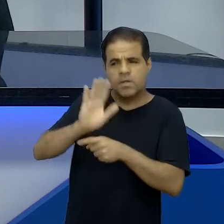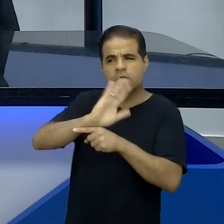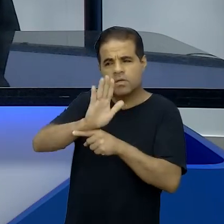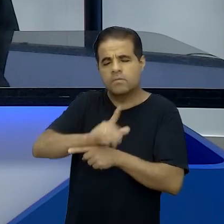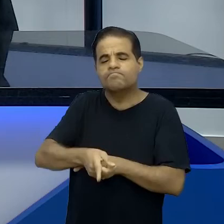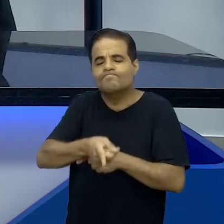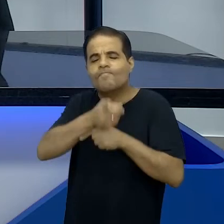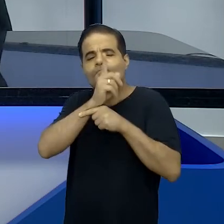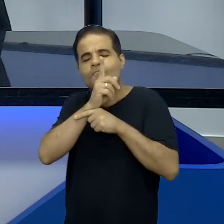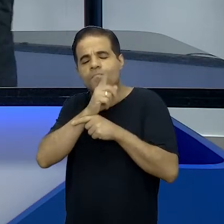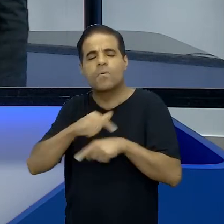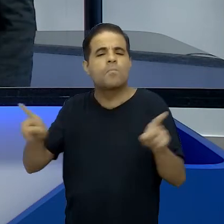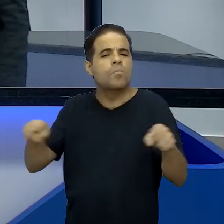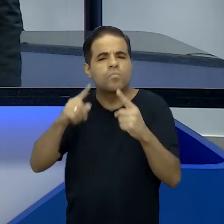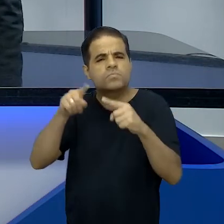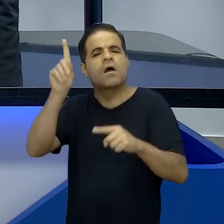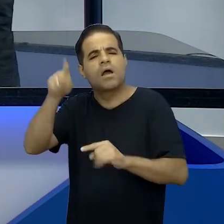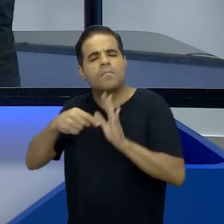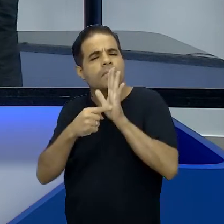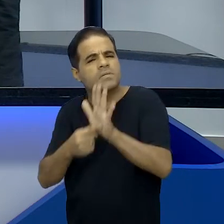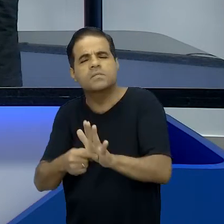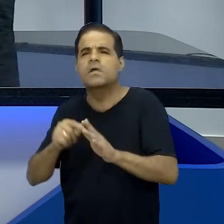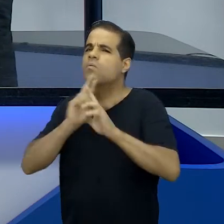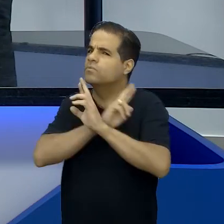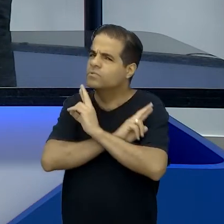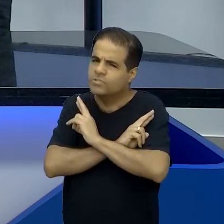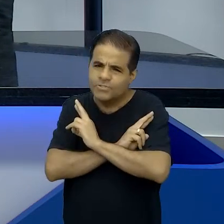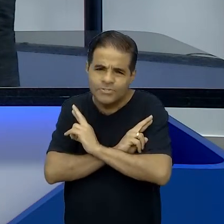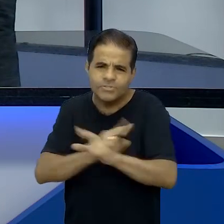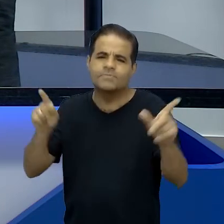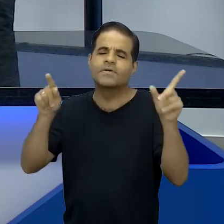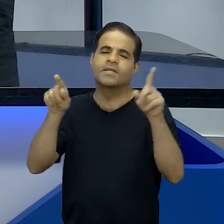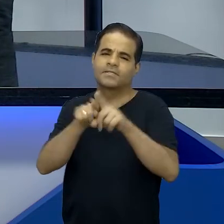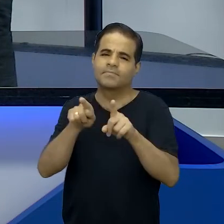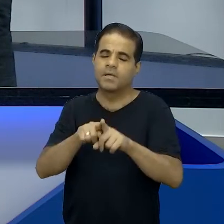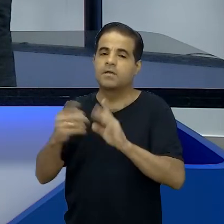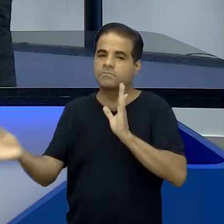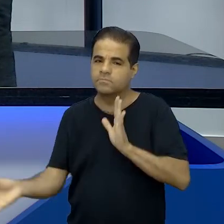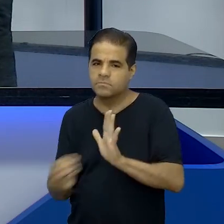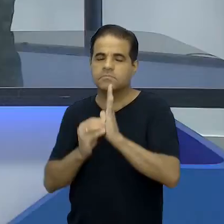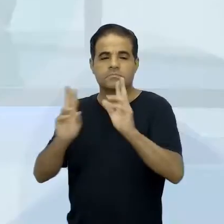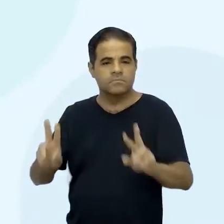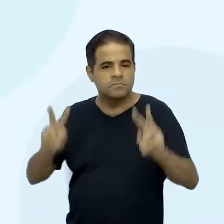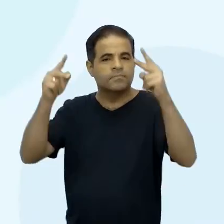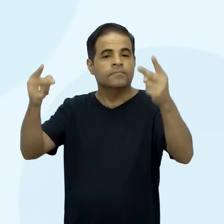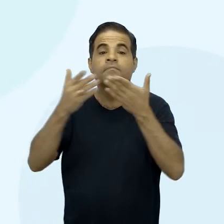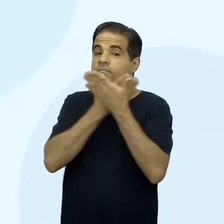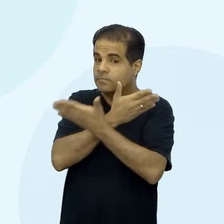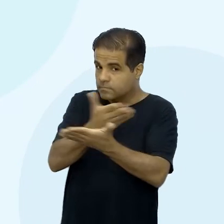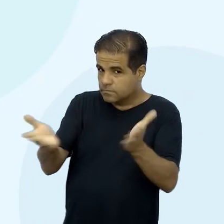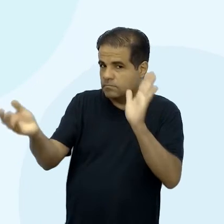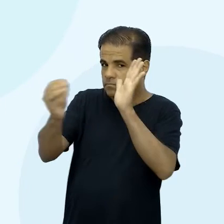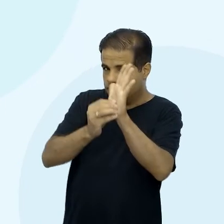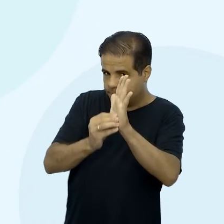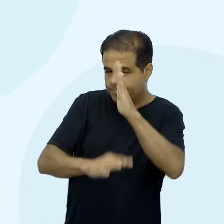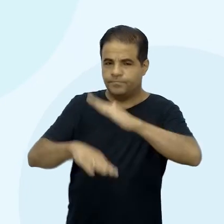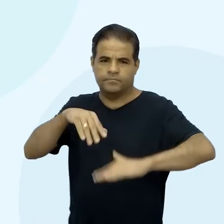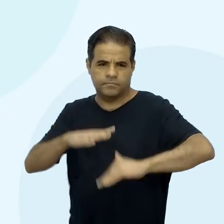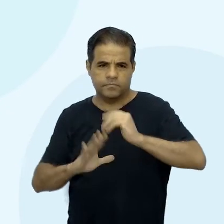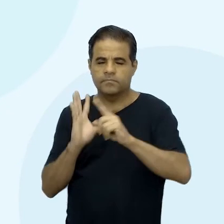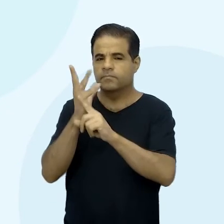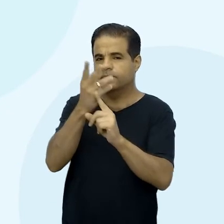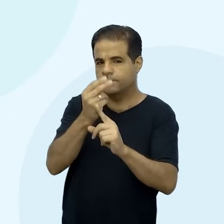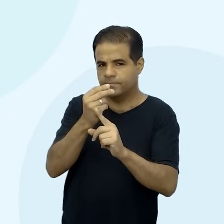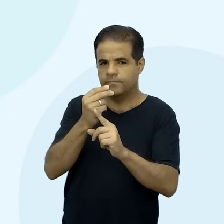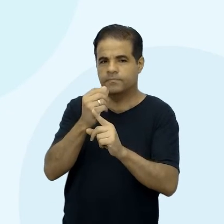do silêncio e da música, é uma apresentação muito diferente também. Deixa aí o link do vídeo para vocês, por dentro da arte,